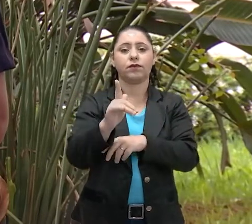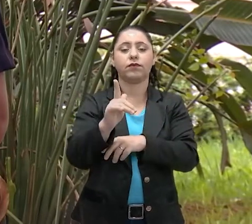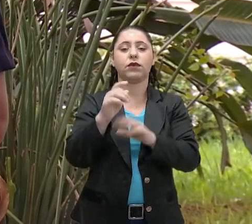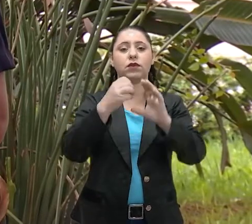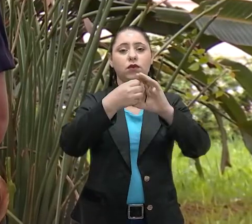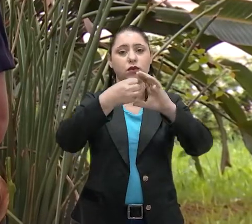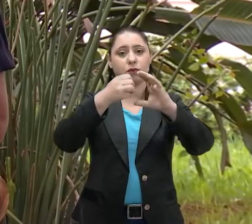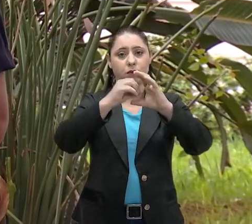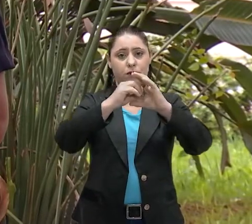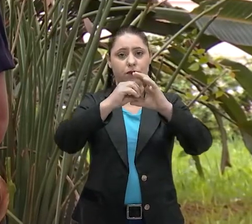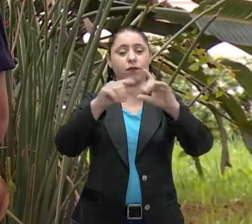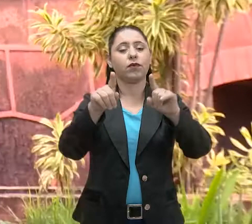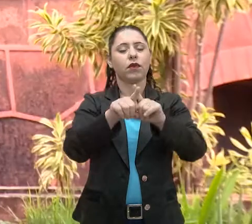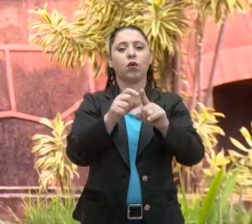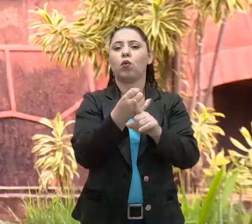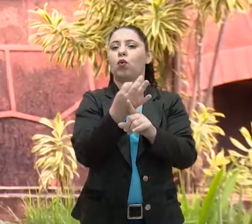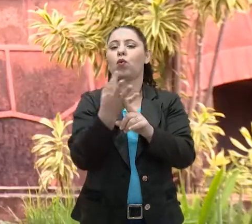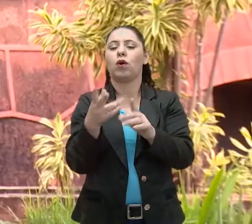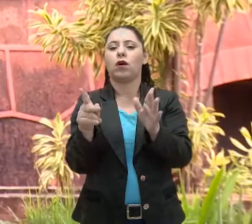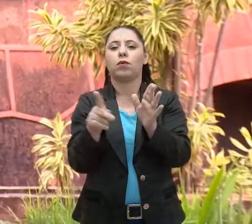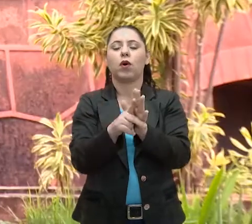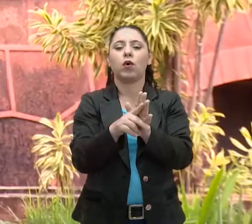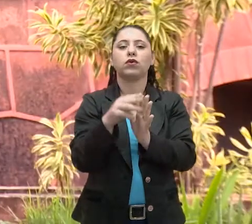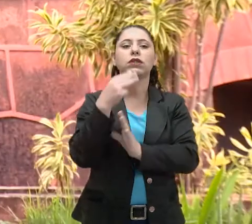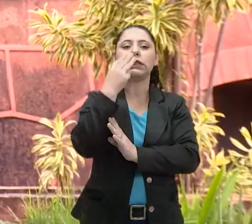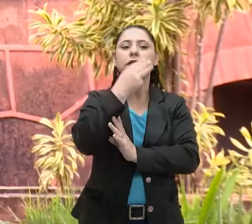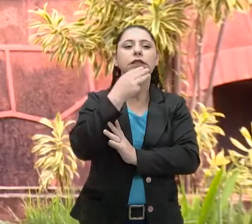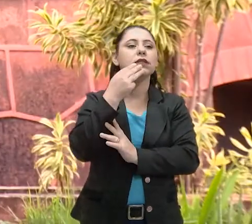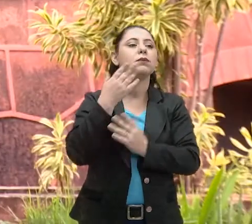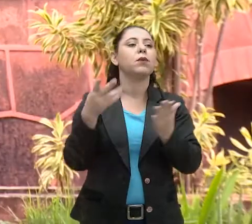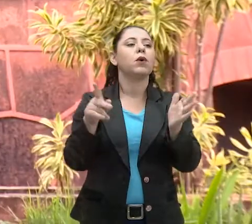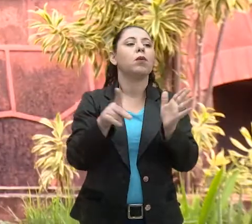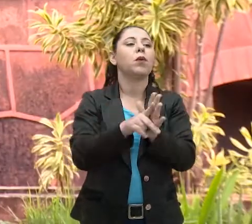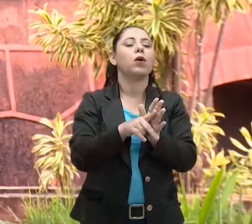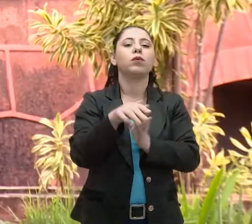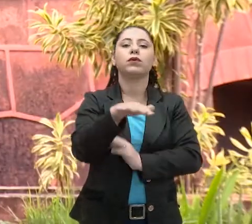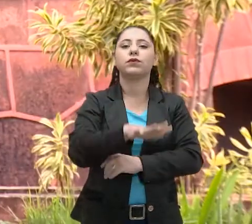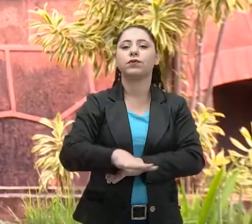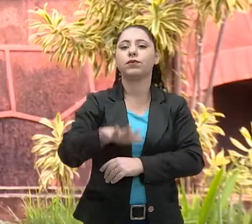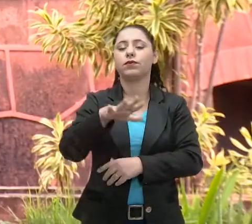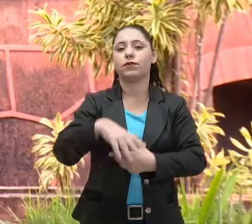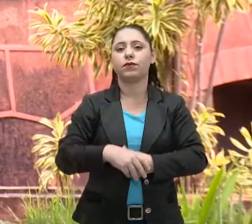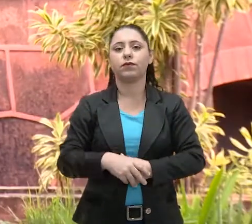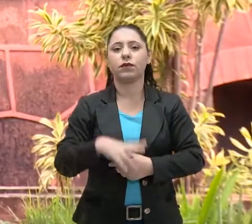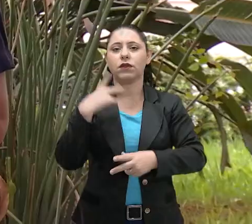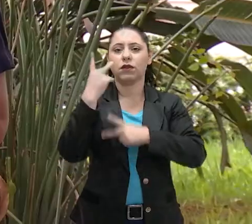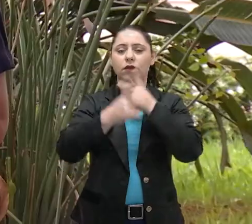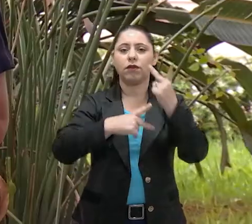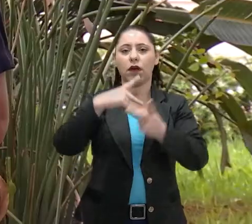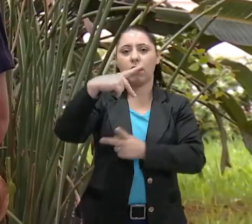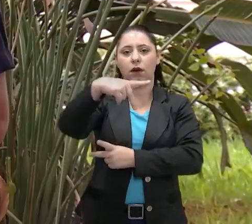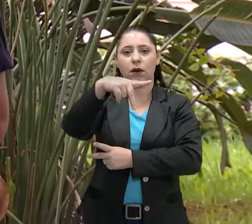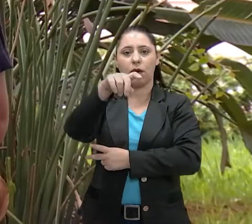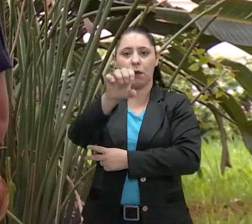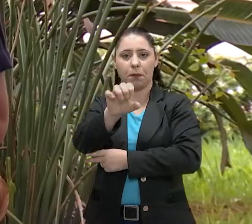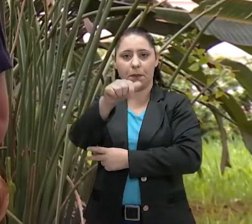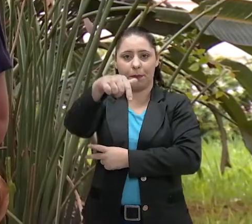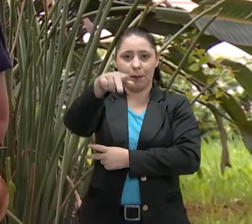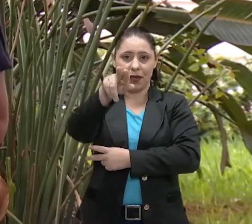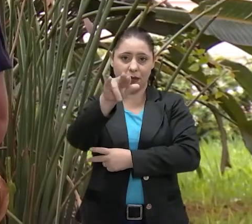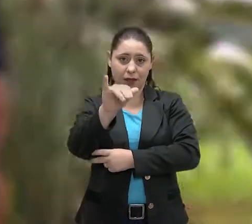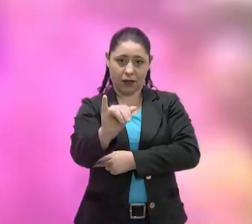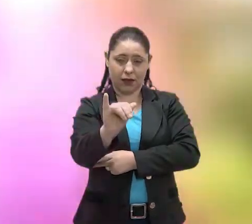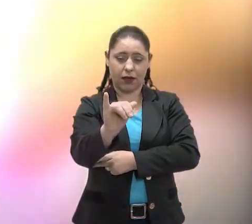região centro-oeste. E quais, por exemplo, seriam esses sabores regionais aqui? Eu falo de pequi, que é uma